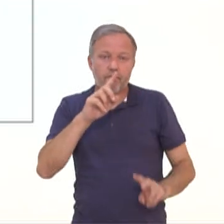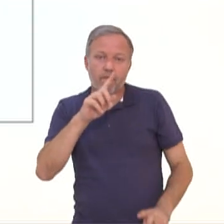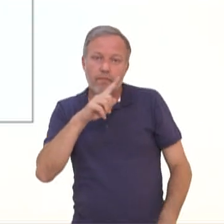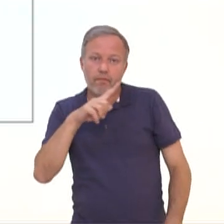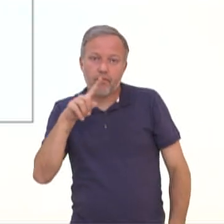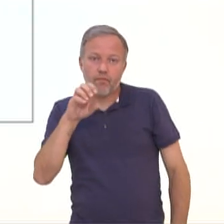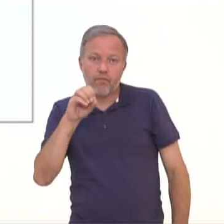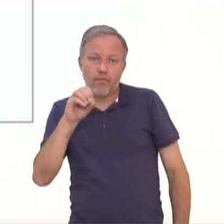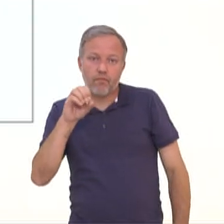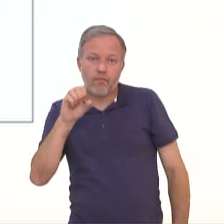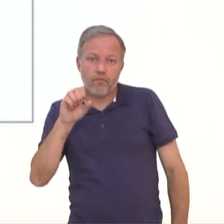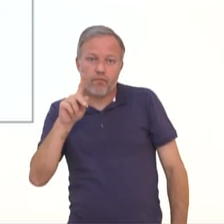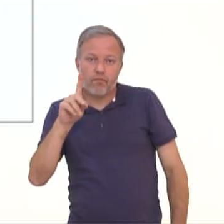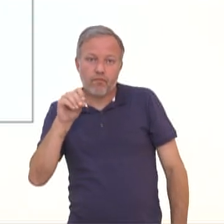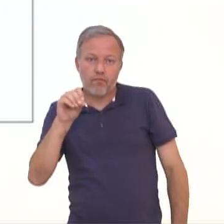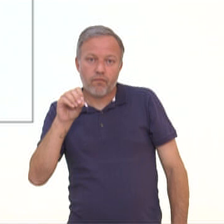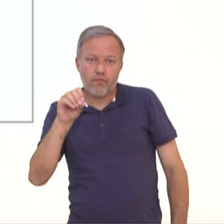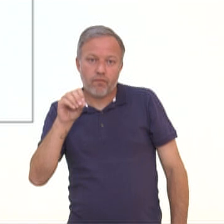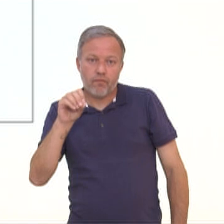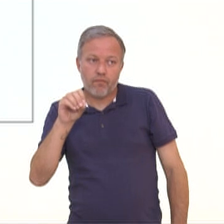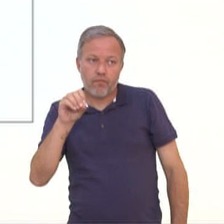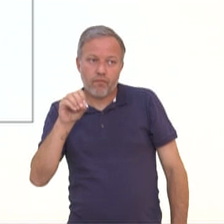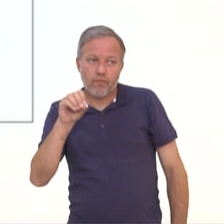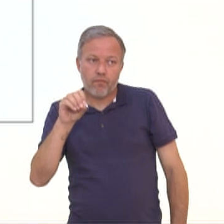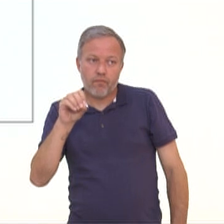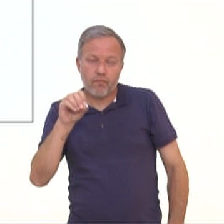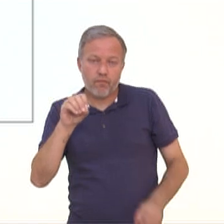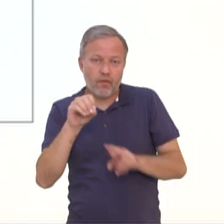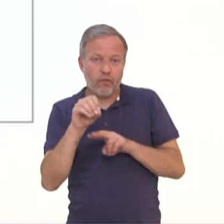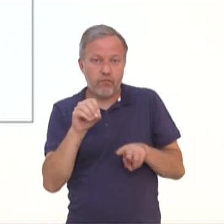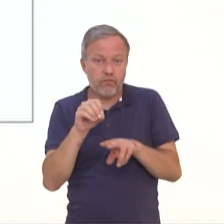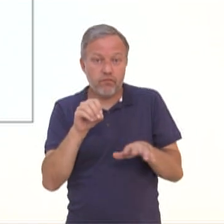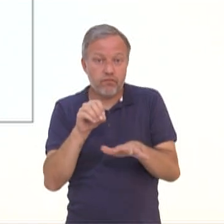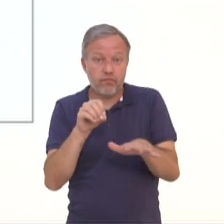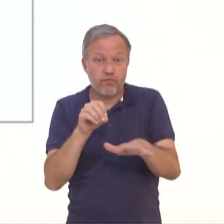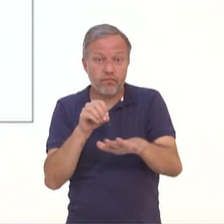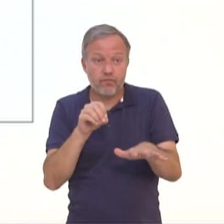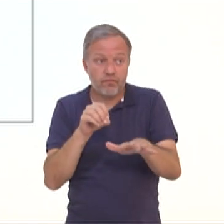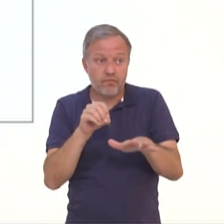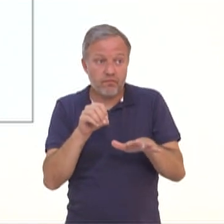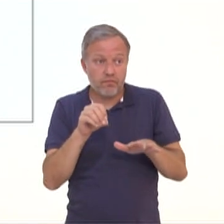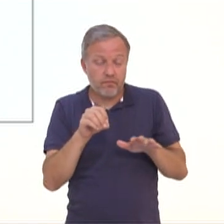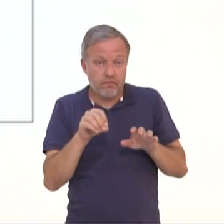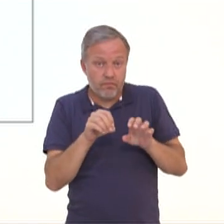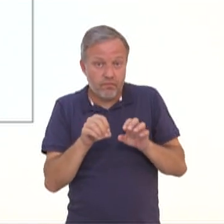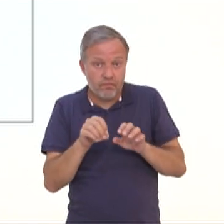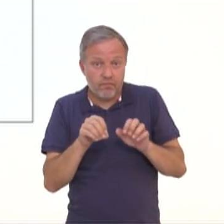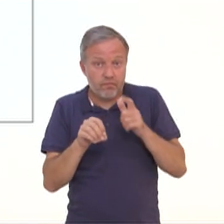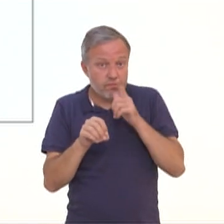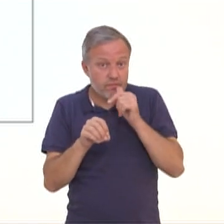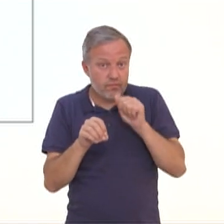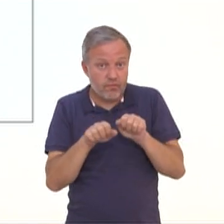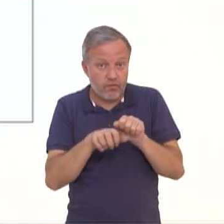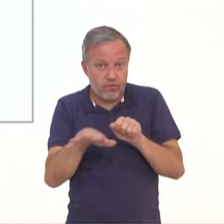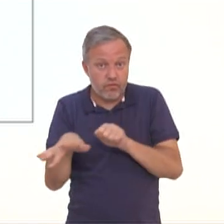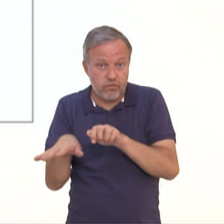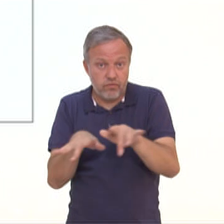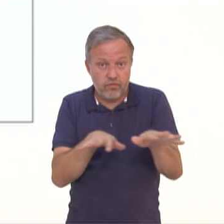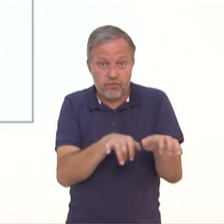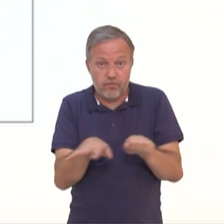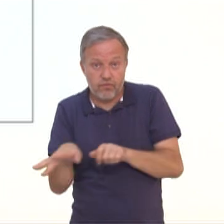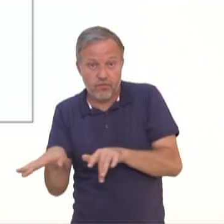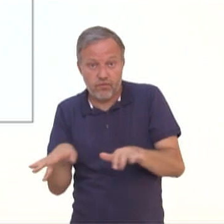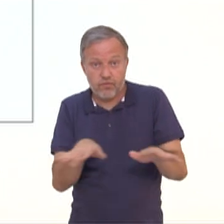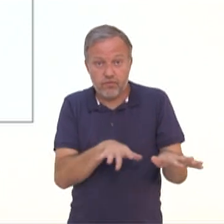como se fossem animaizinhos, por isso o termo zoo, que podem se mover o tempo todo. Então eles se difundem pela água. São fungos que